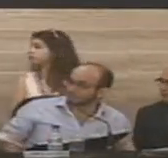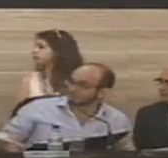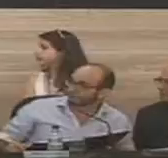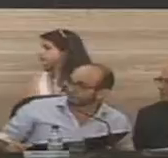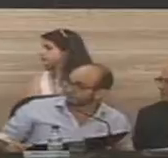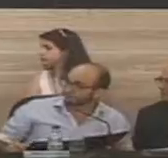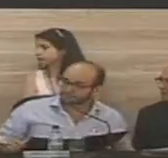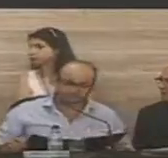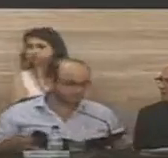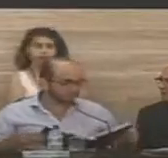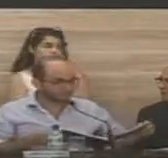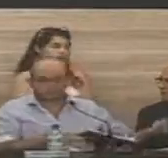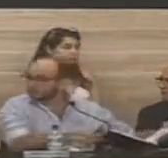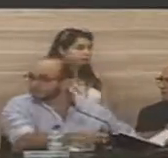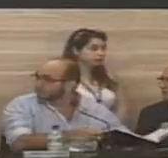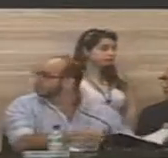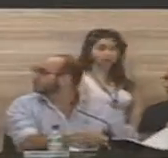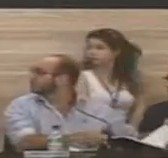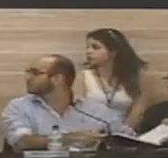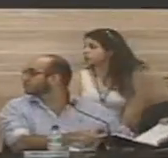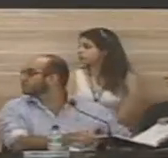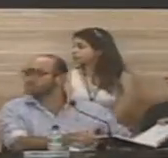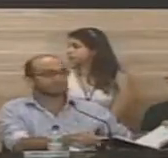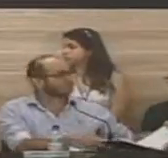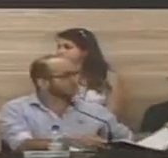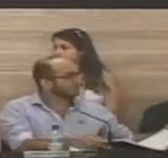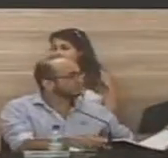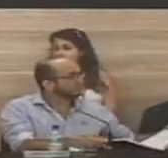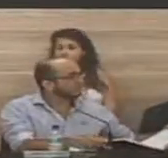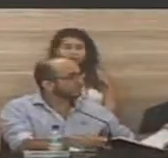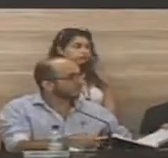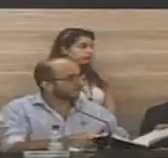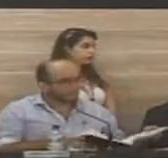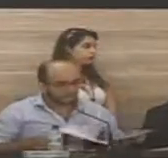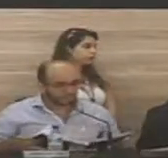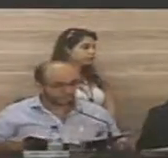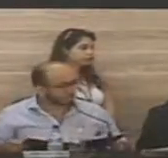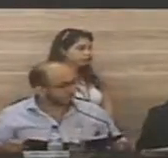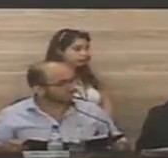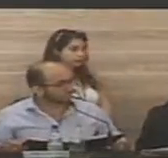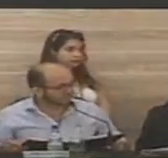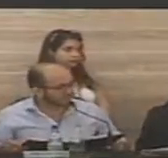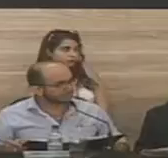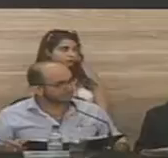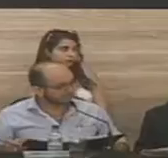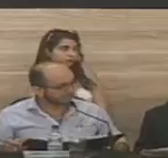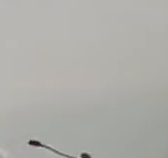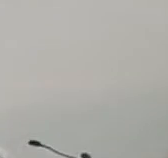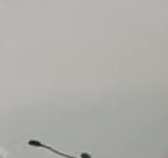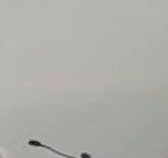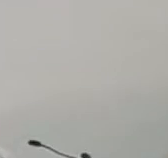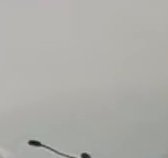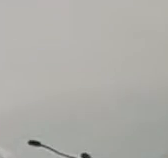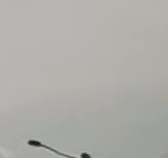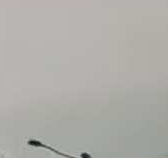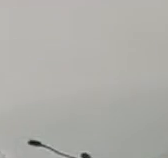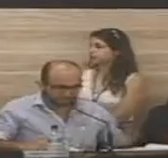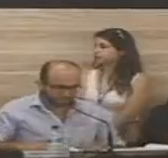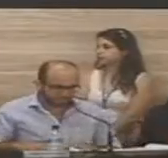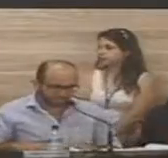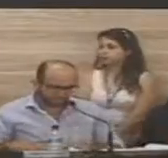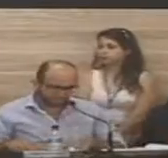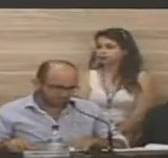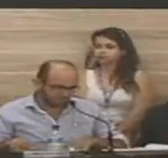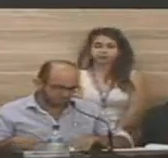José Eduardo Monteiro Júnior, Sim. Solicito que o senhor presidente dessa Newton Santos. Sim,